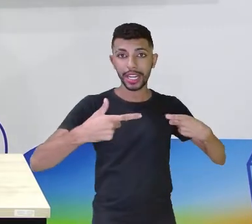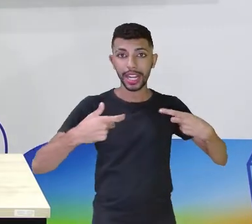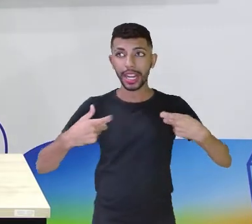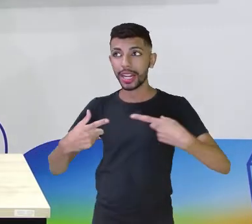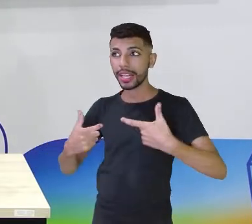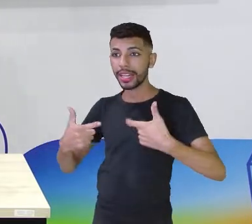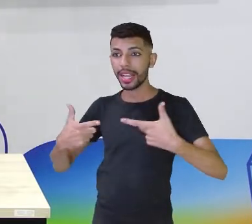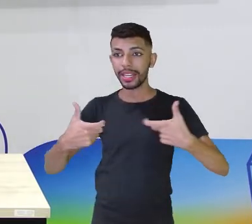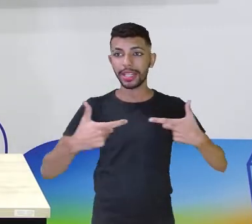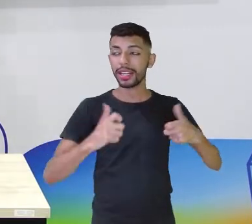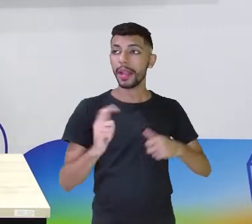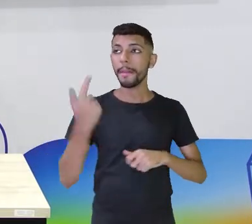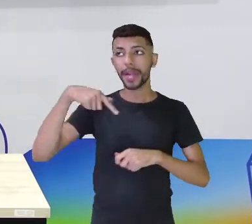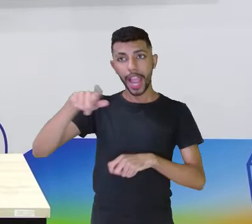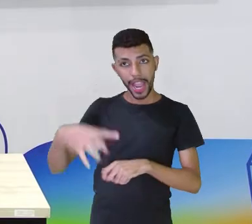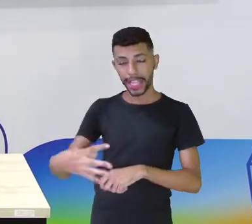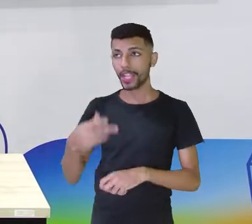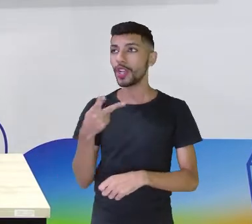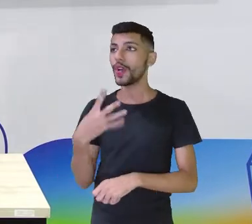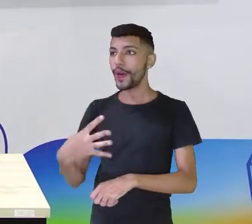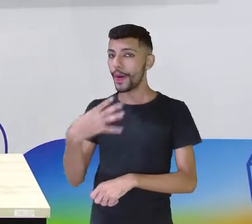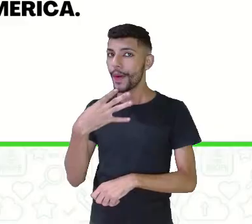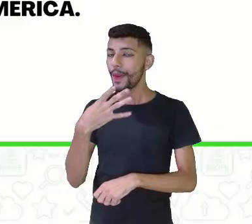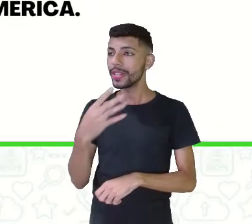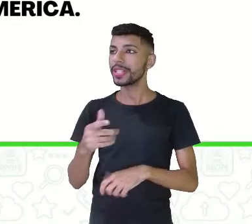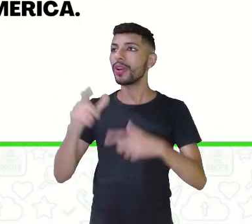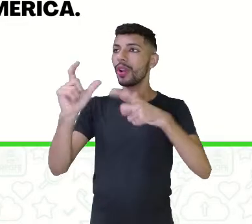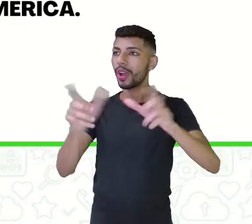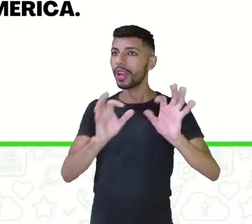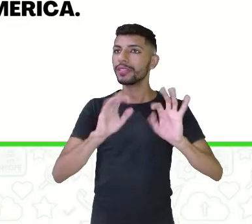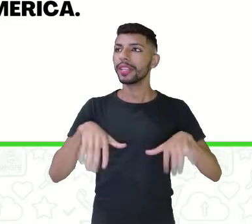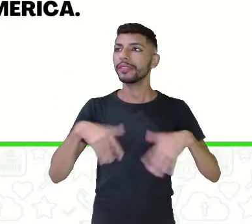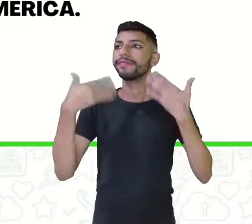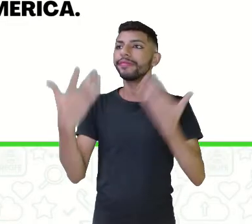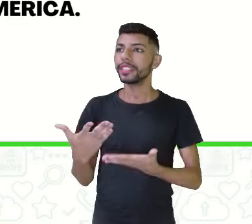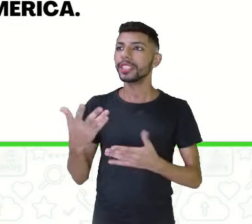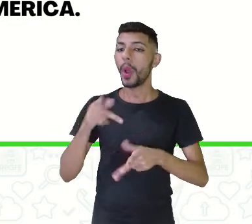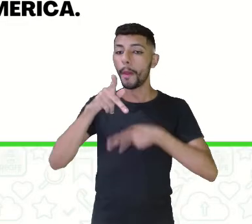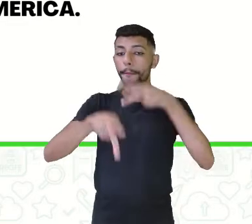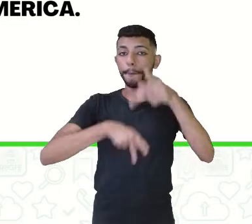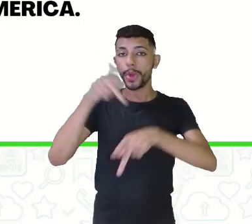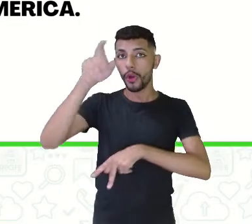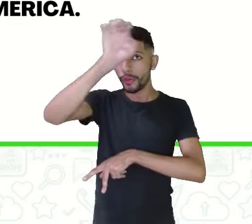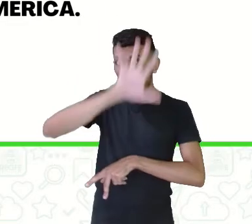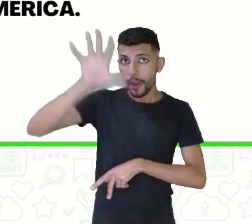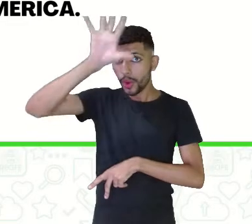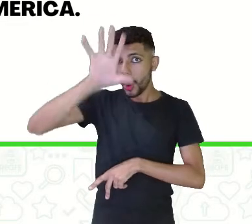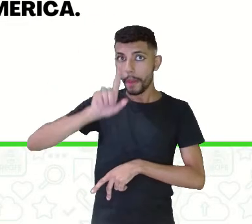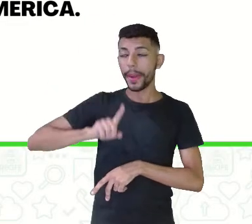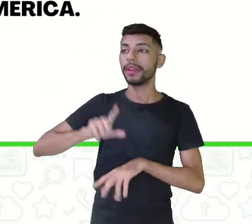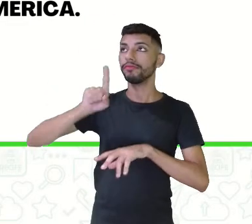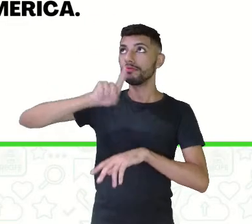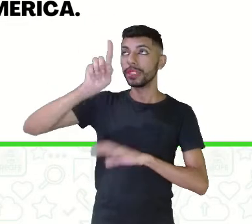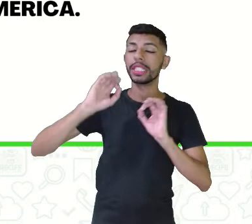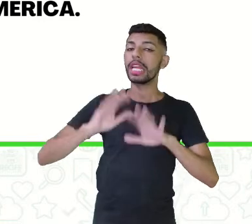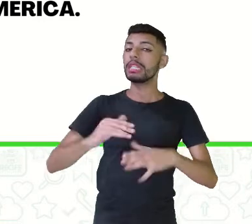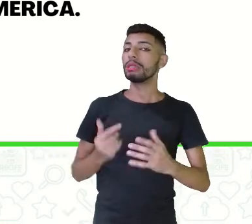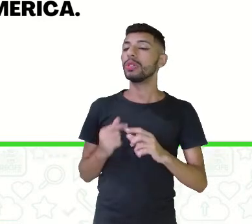local. Então, os europeus, não é? Eles começaram